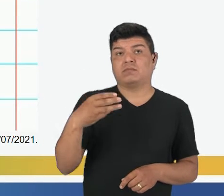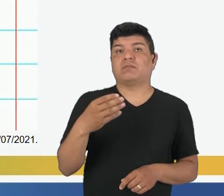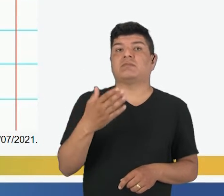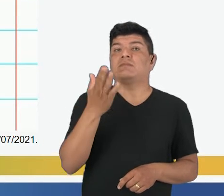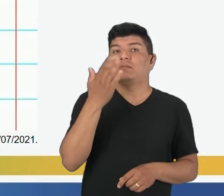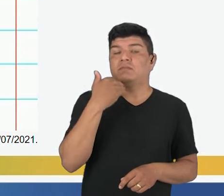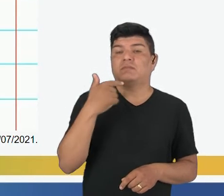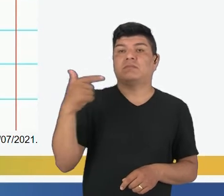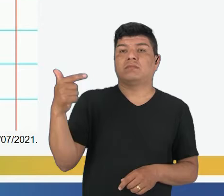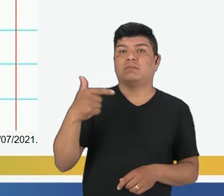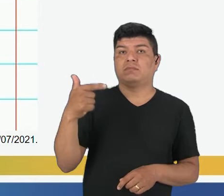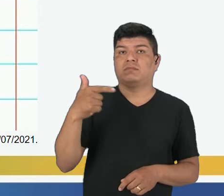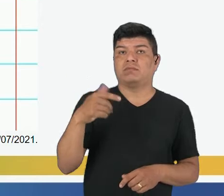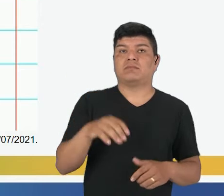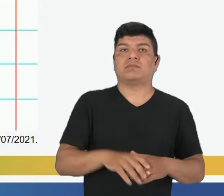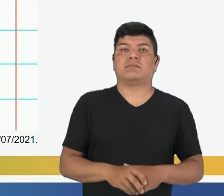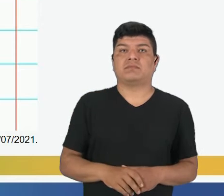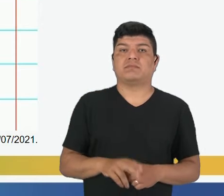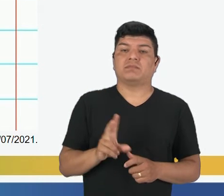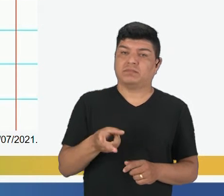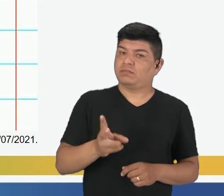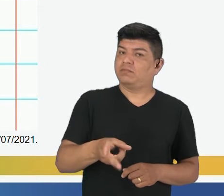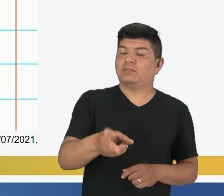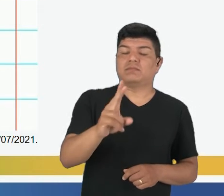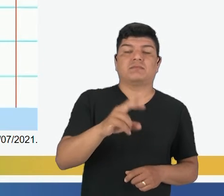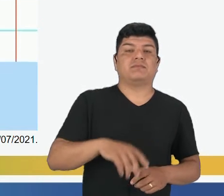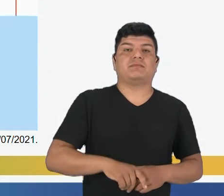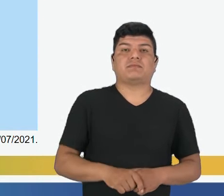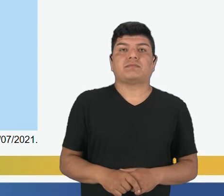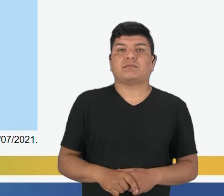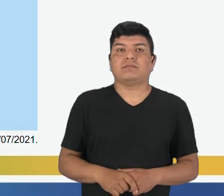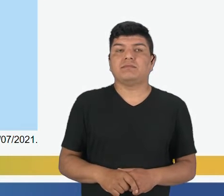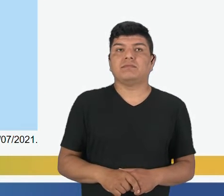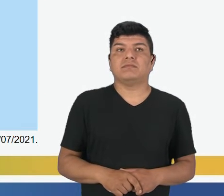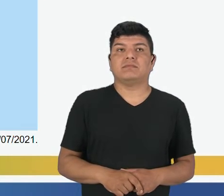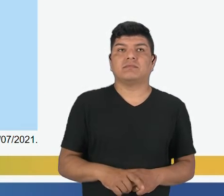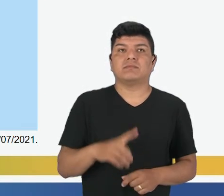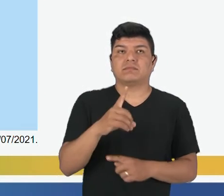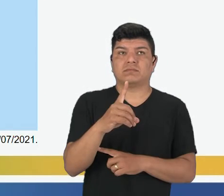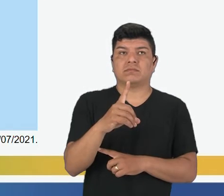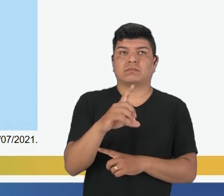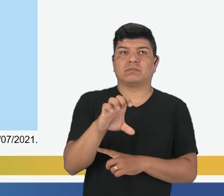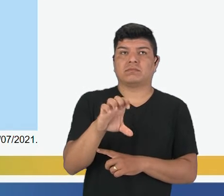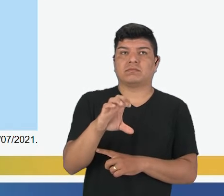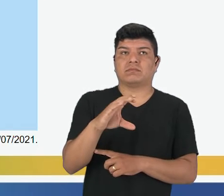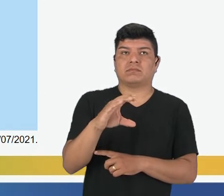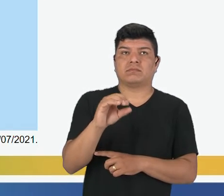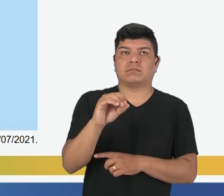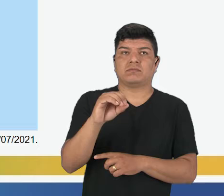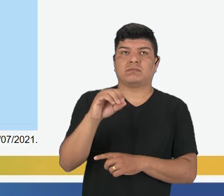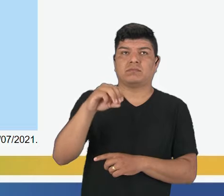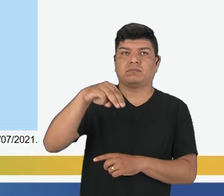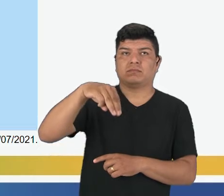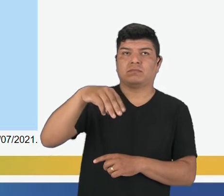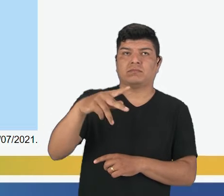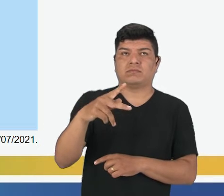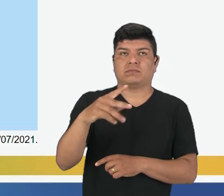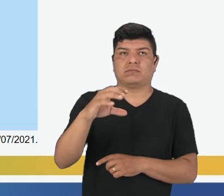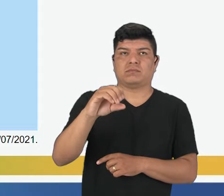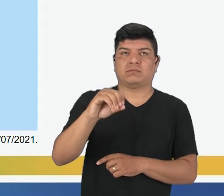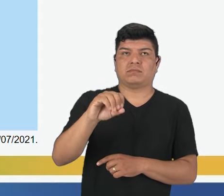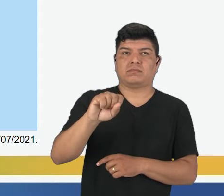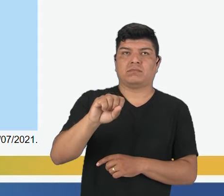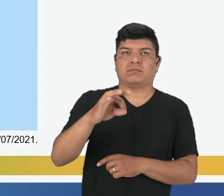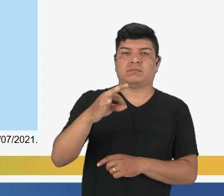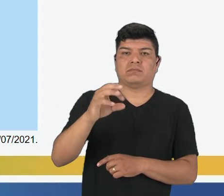se alimentam dos secundários e assim por diante. Os decompositores são organismos que realizam a